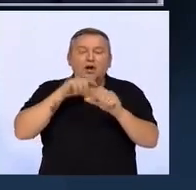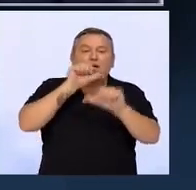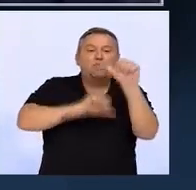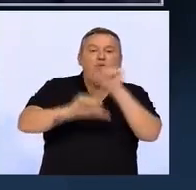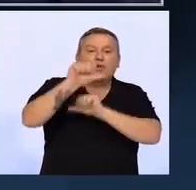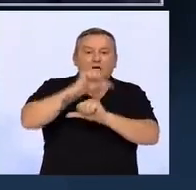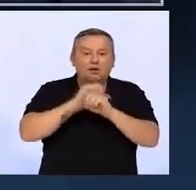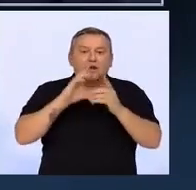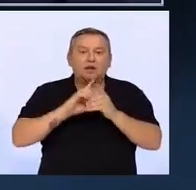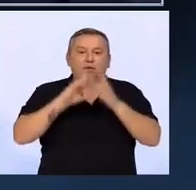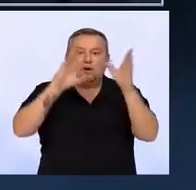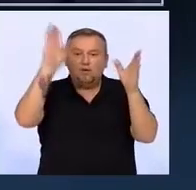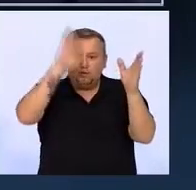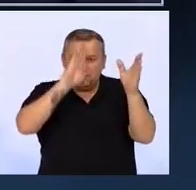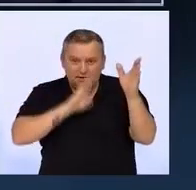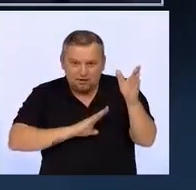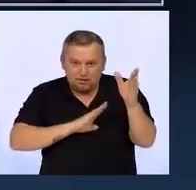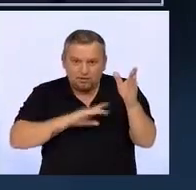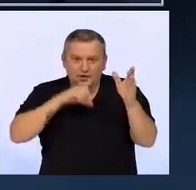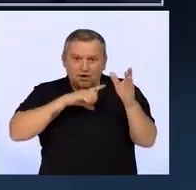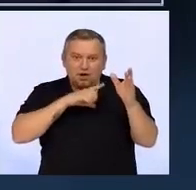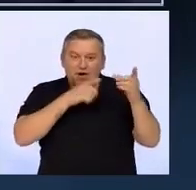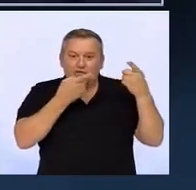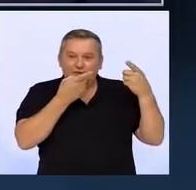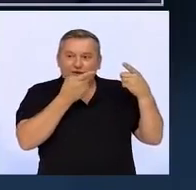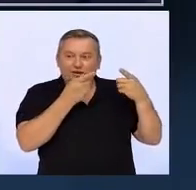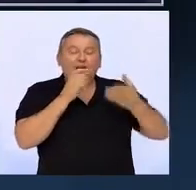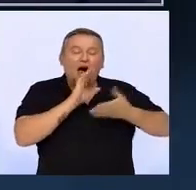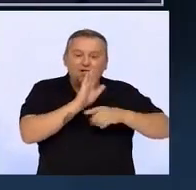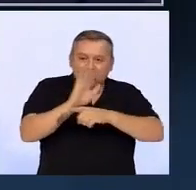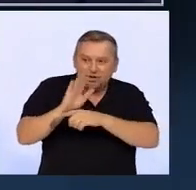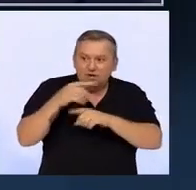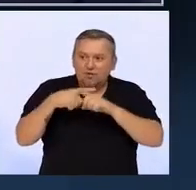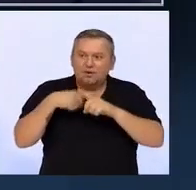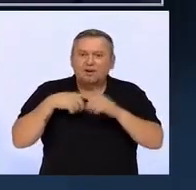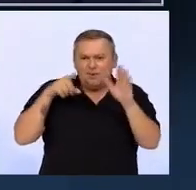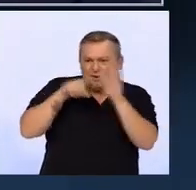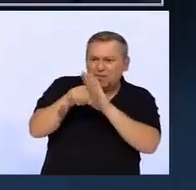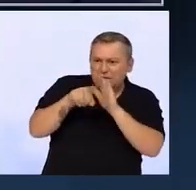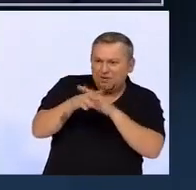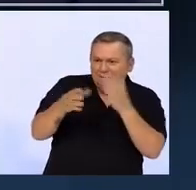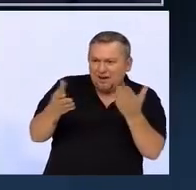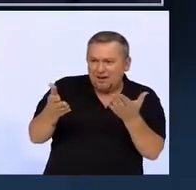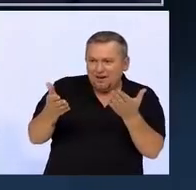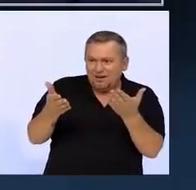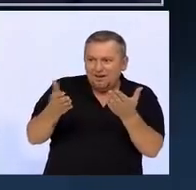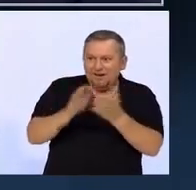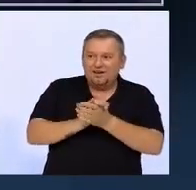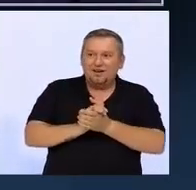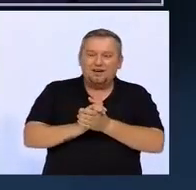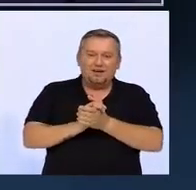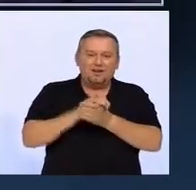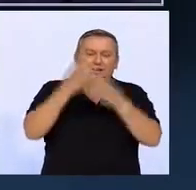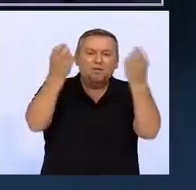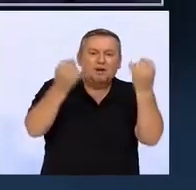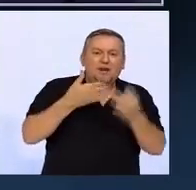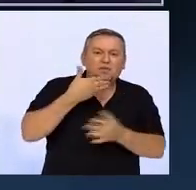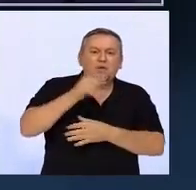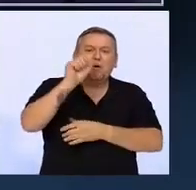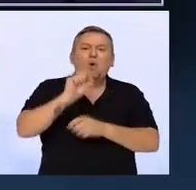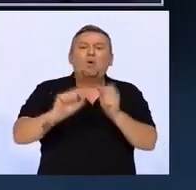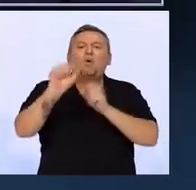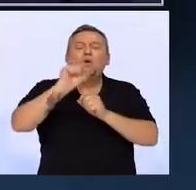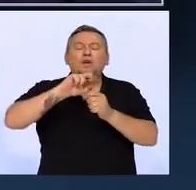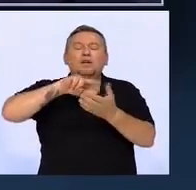Brasil mais profundo. Eu fui constituinte, fui um dos autores disso. Então, e é exatamente isso que eu queria que o senhor explicasse um pouco melhor. Por isso. Explicasse um pouco melhor o que seria